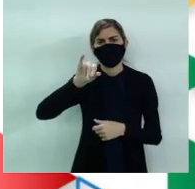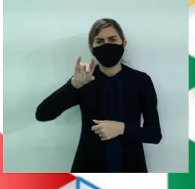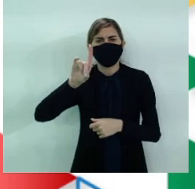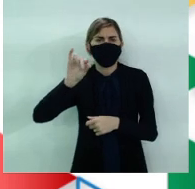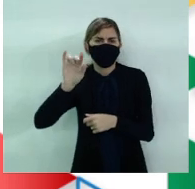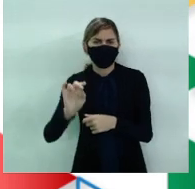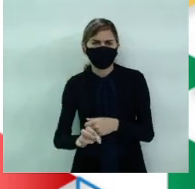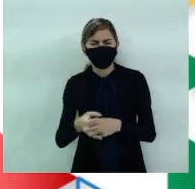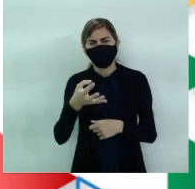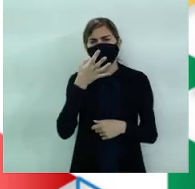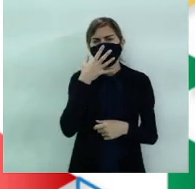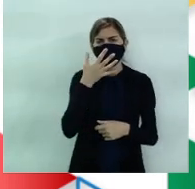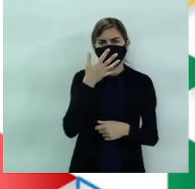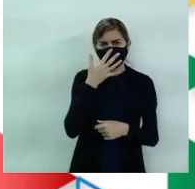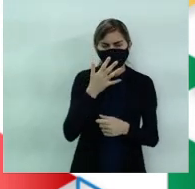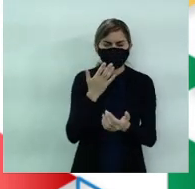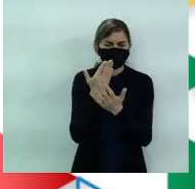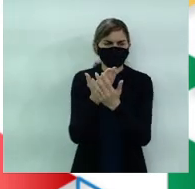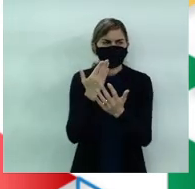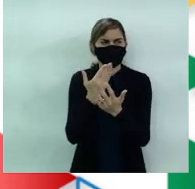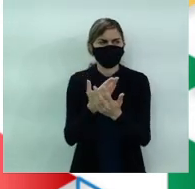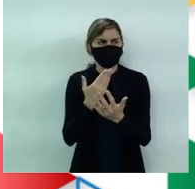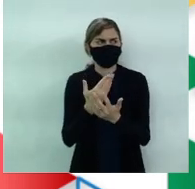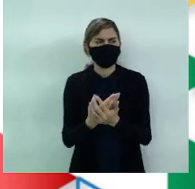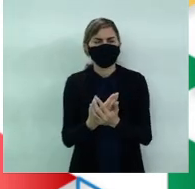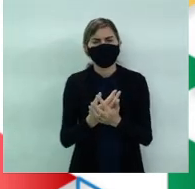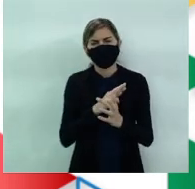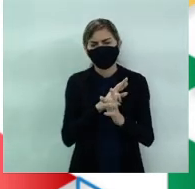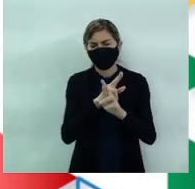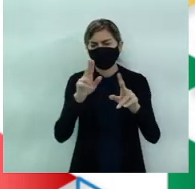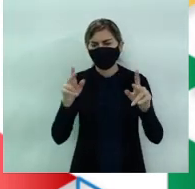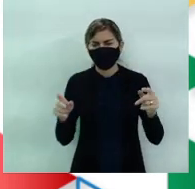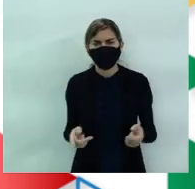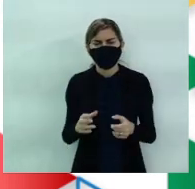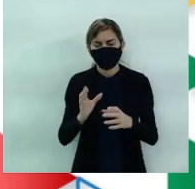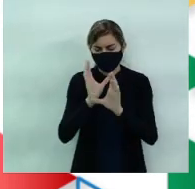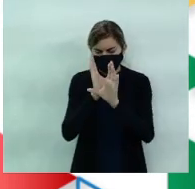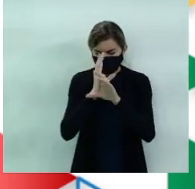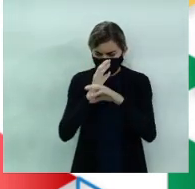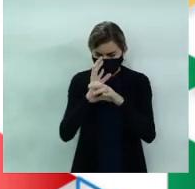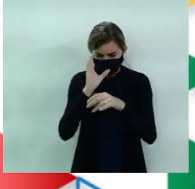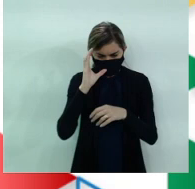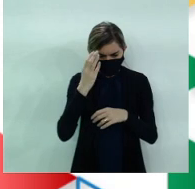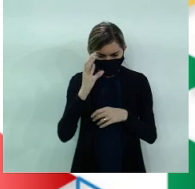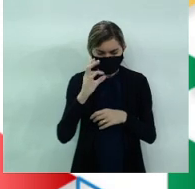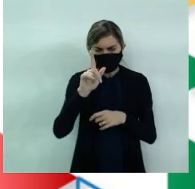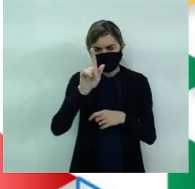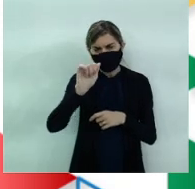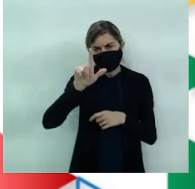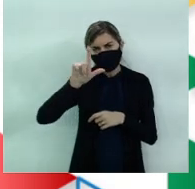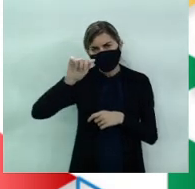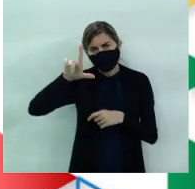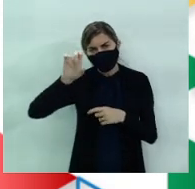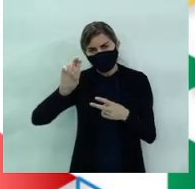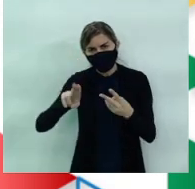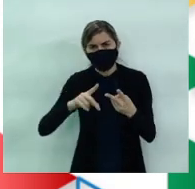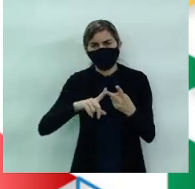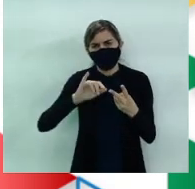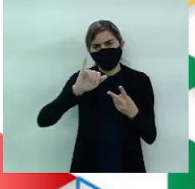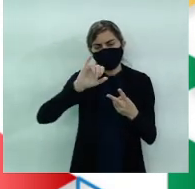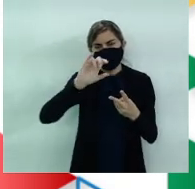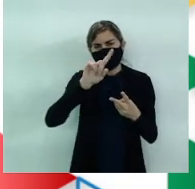foi observada aí e estudada por diversos cientistas, como Galileu Galilei,